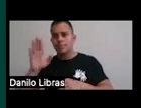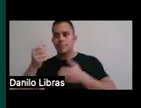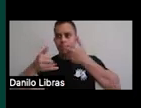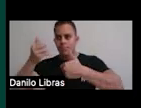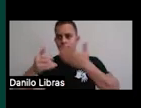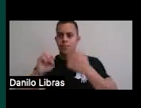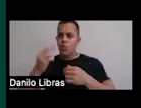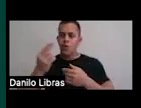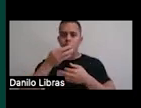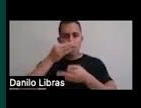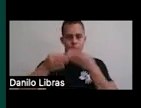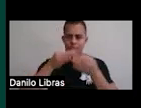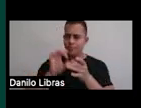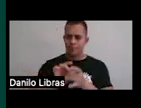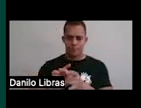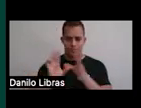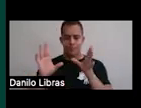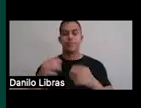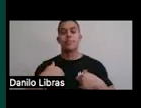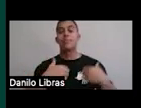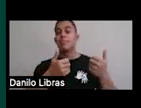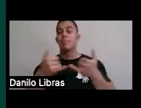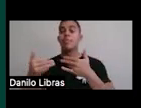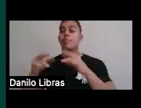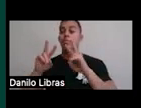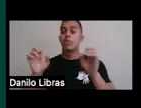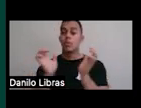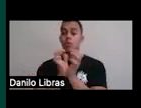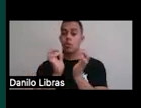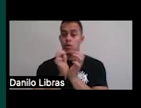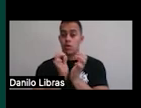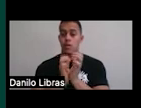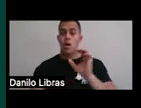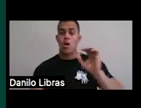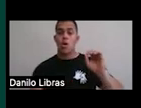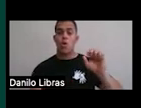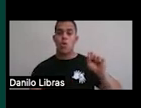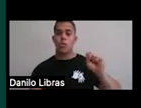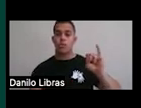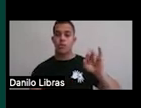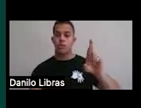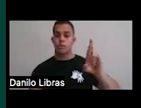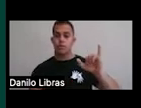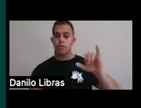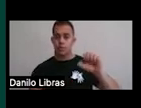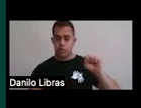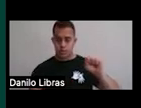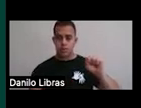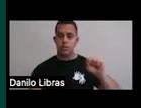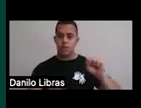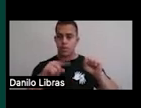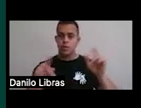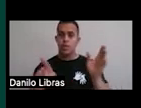falar aqui sobre uma equipe que a gente formou, que é a Osiris, a gente chama Osiris Rio